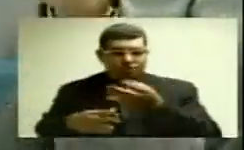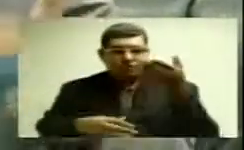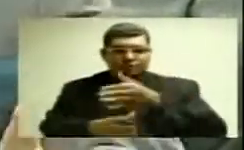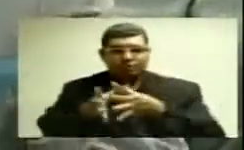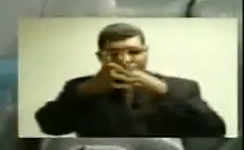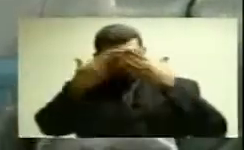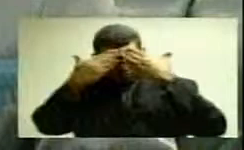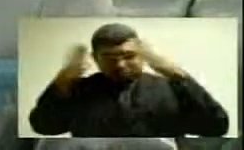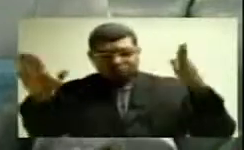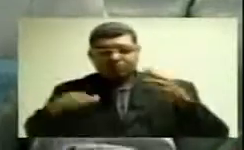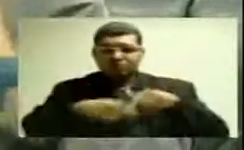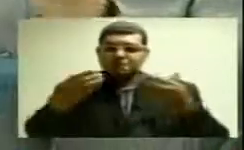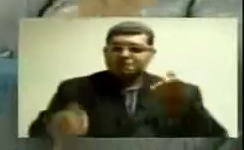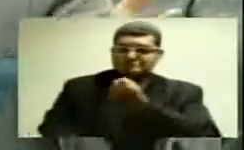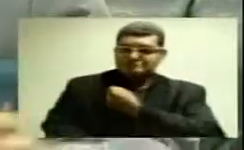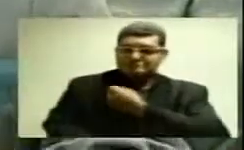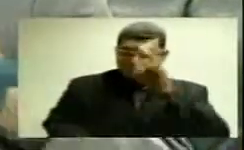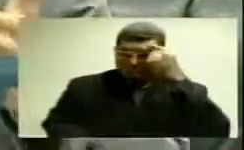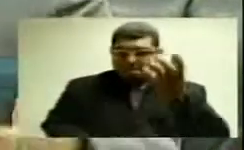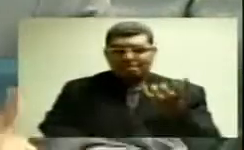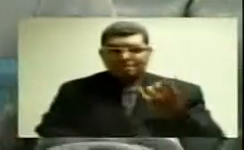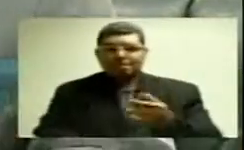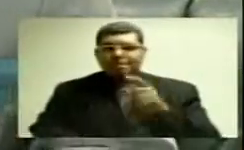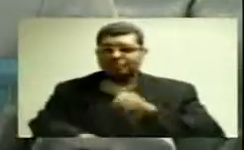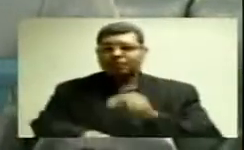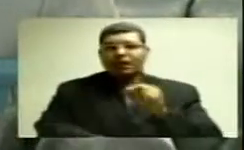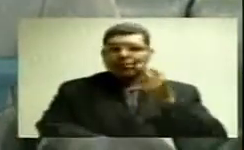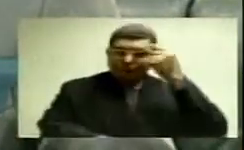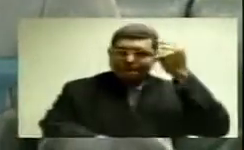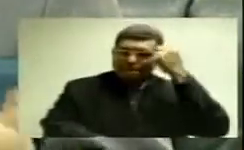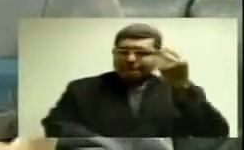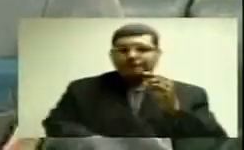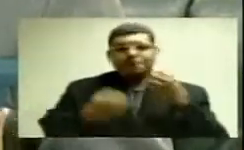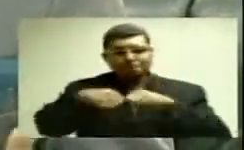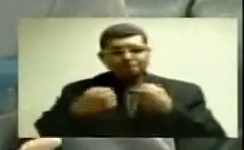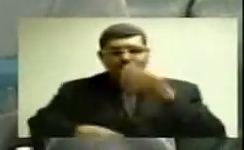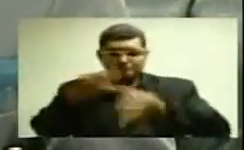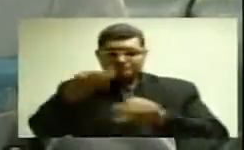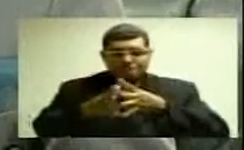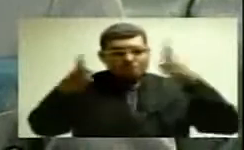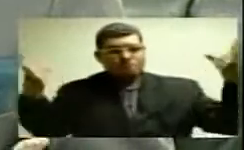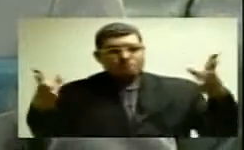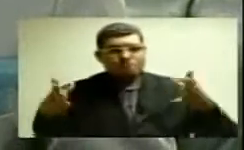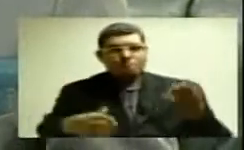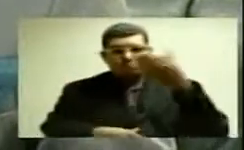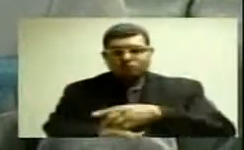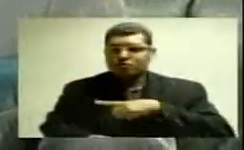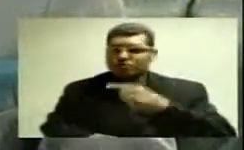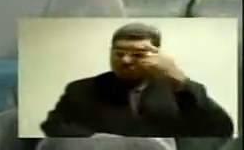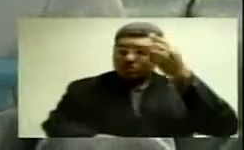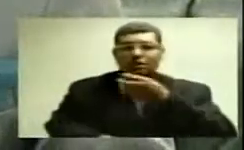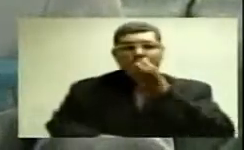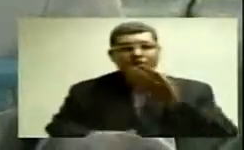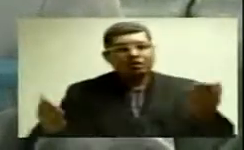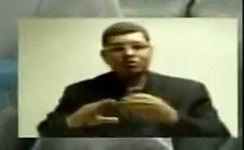justificaria ampliar o número de desembargadores, eu acho que aí é hora de pensar, precisamos que a justiça cresça. E Vossa Excelência lembrou